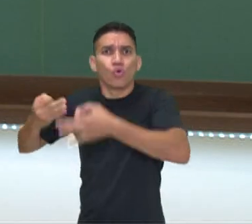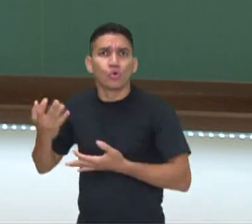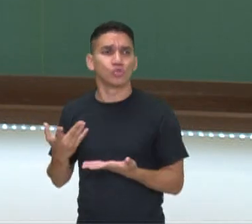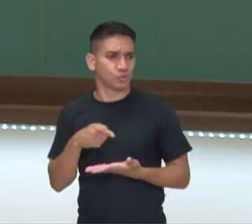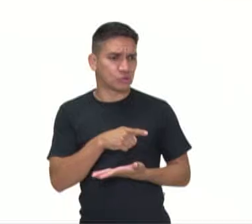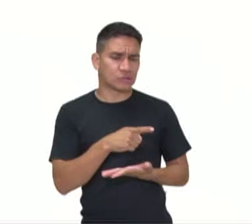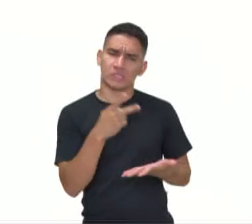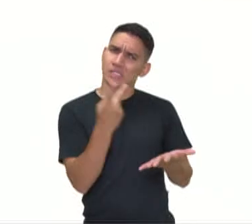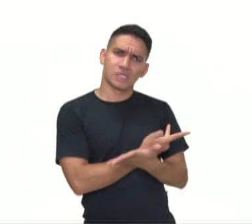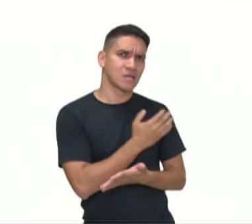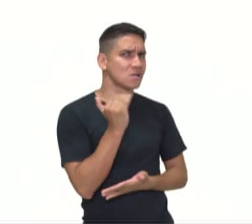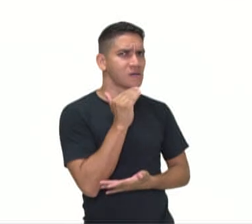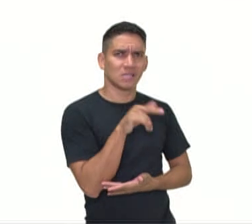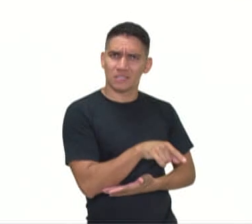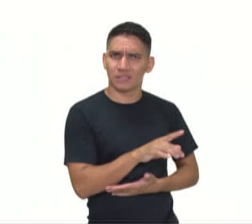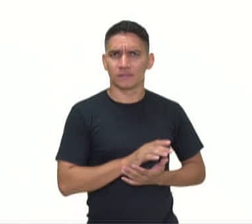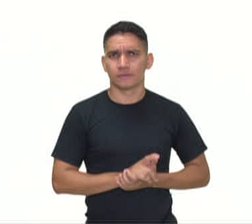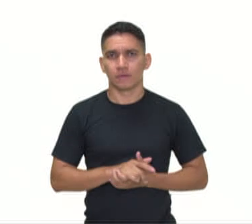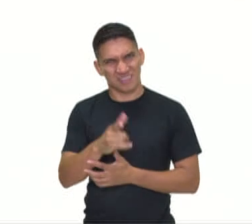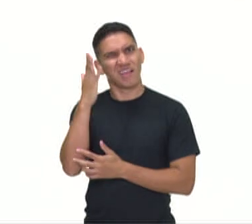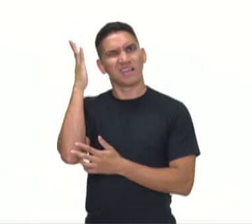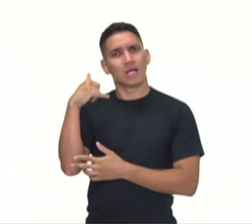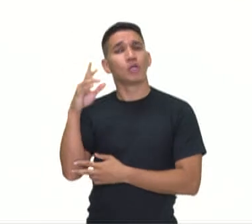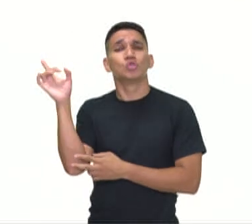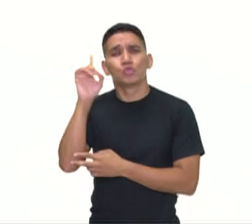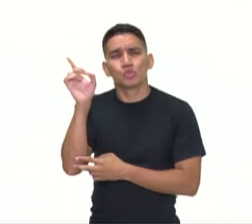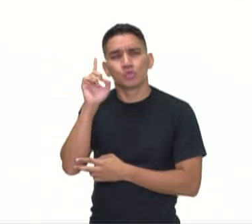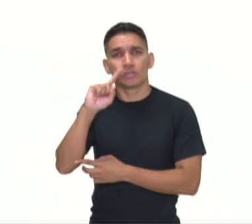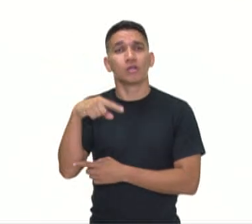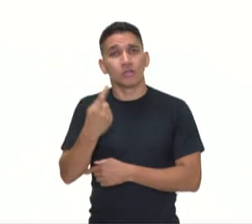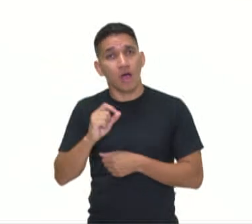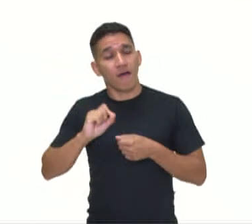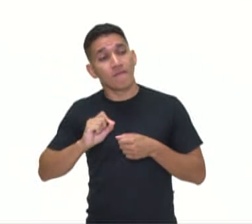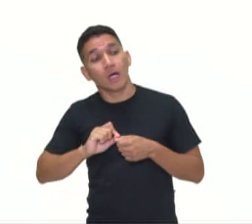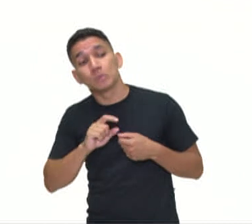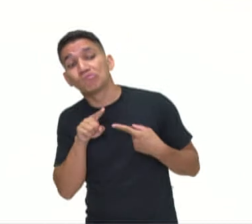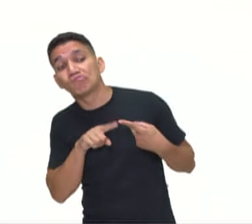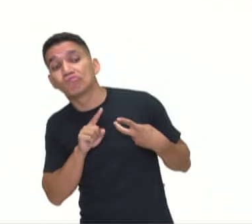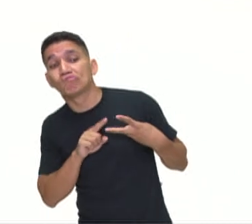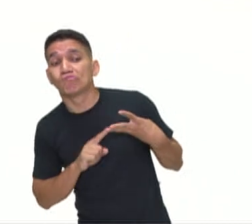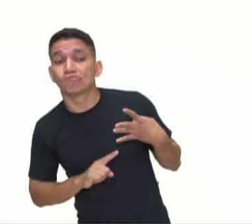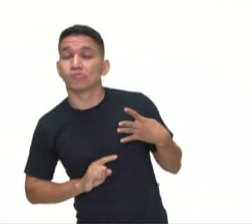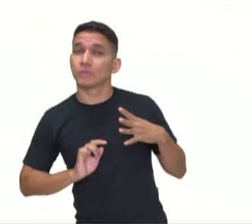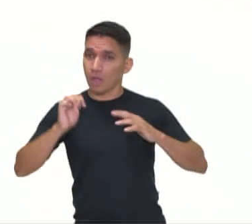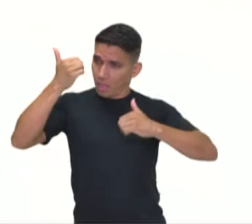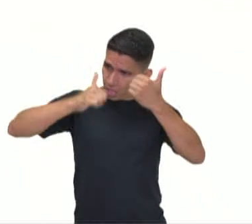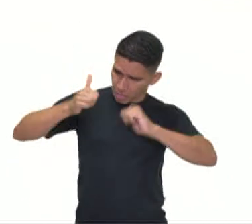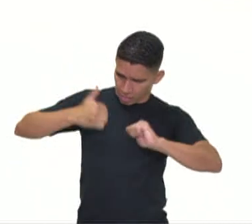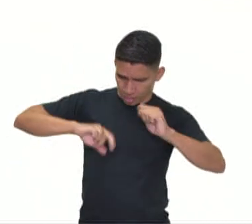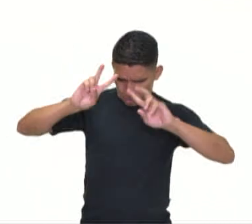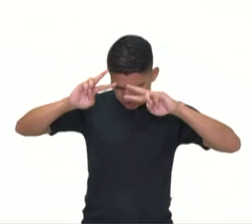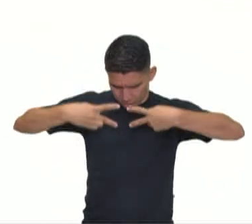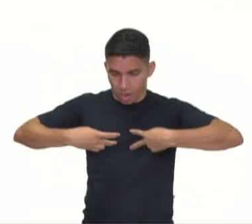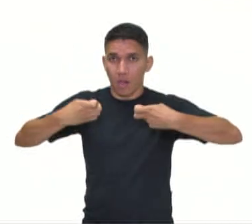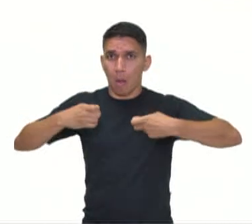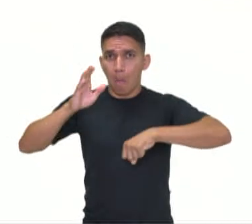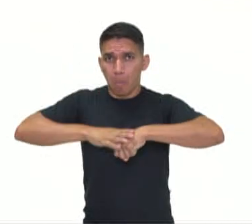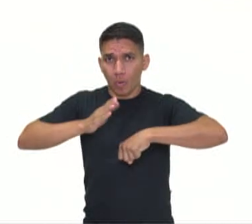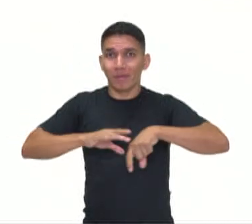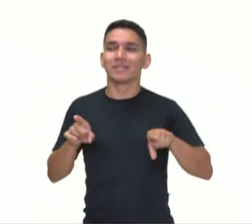Você sabia que todos os dias fazemos julgamentos morais sobre as nossas próprias ações e sobre as ações